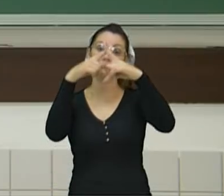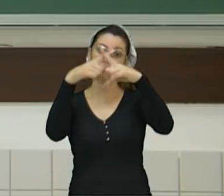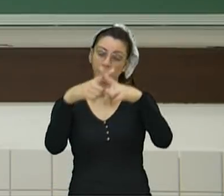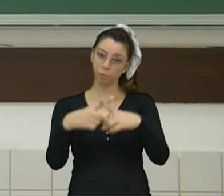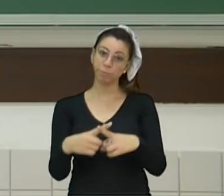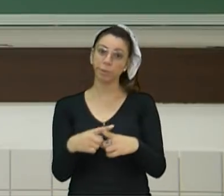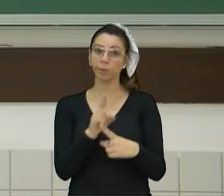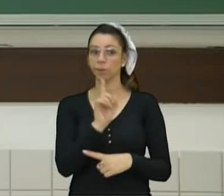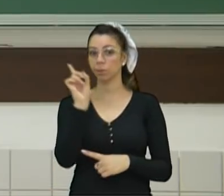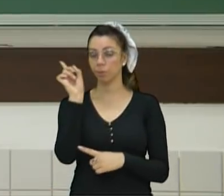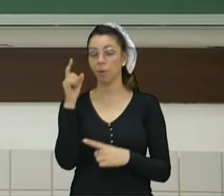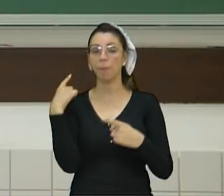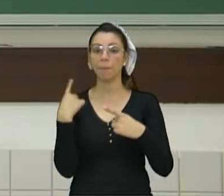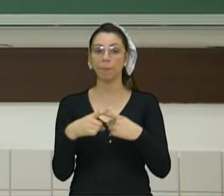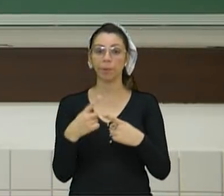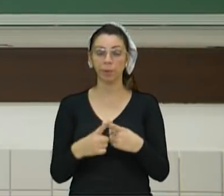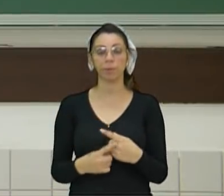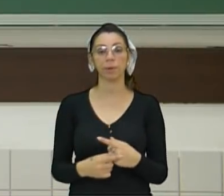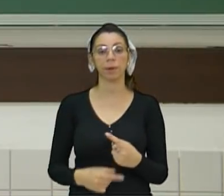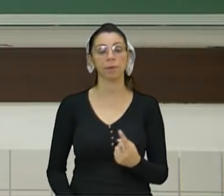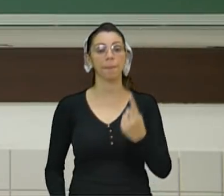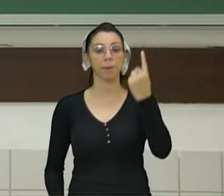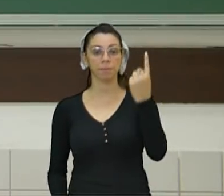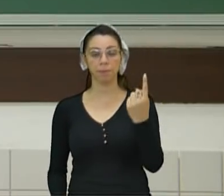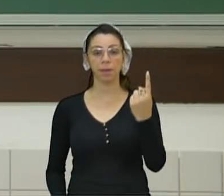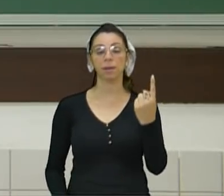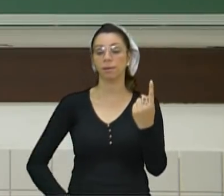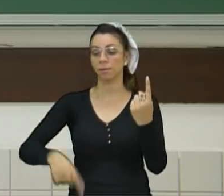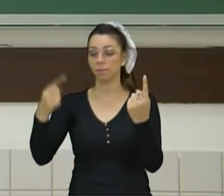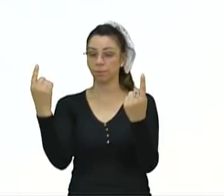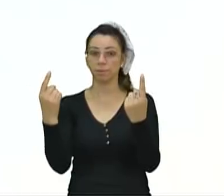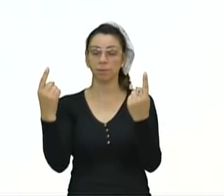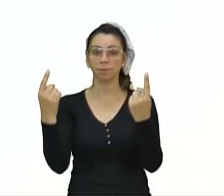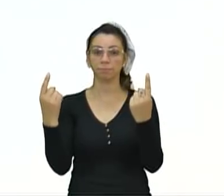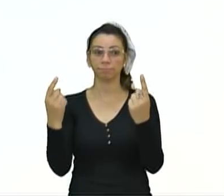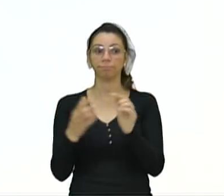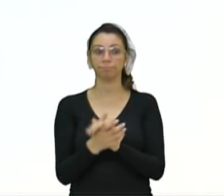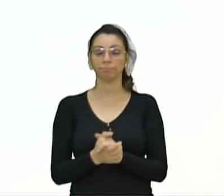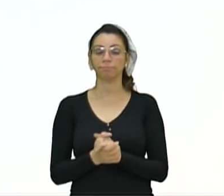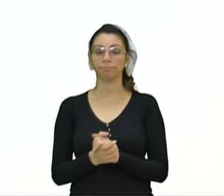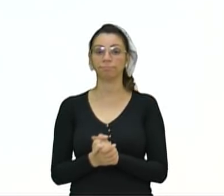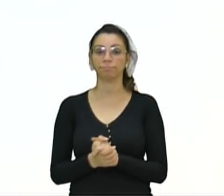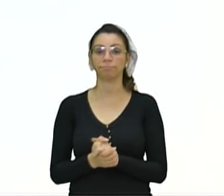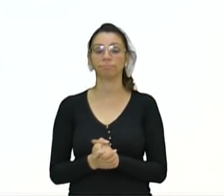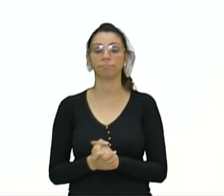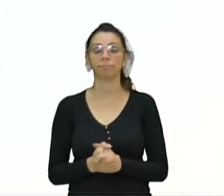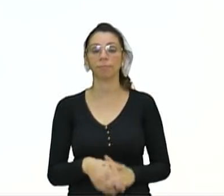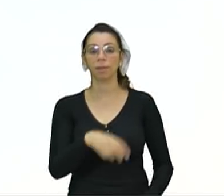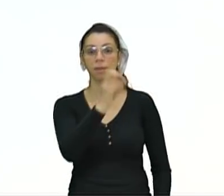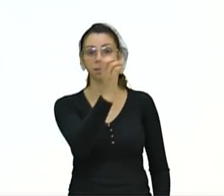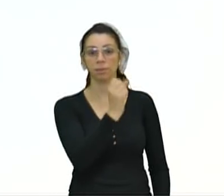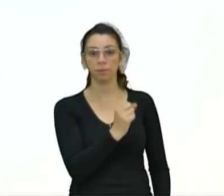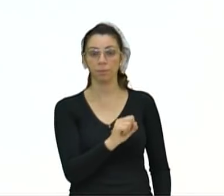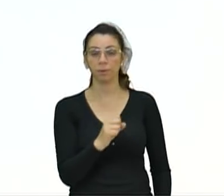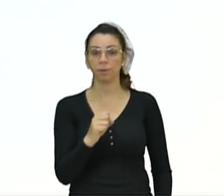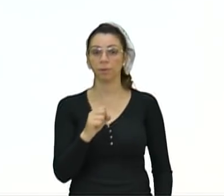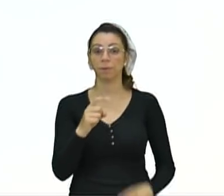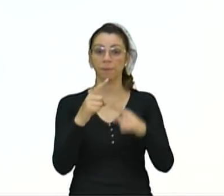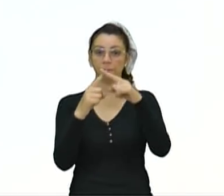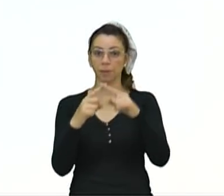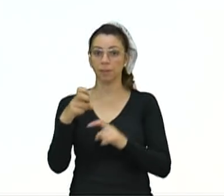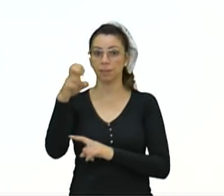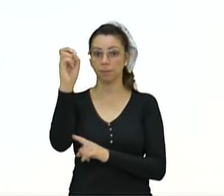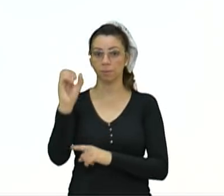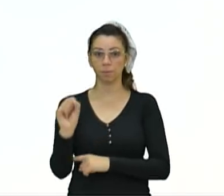porque eu quero a primeira e a segunda azul, multiplico essas probabilidades 5 sobre 8 vezes 5 sobre 8. Tem